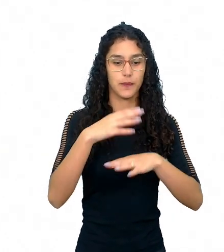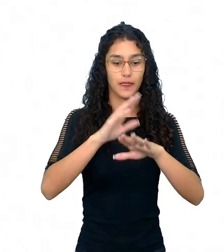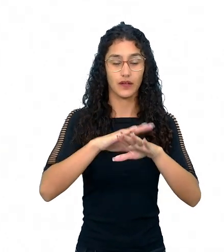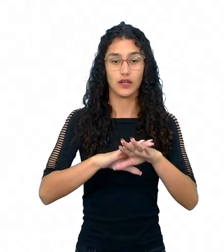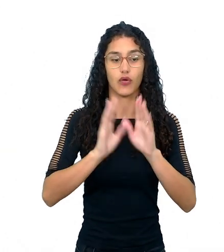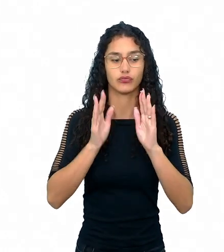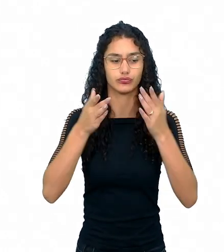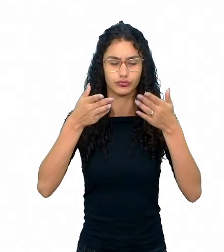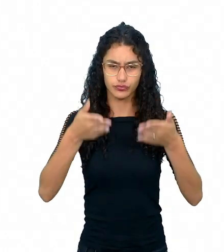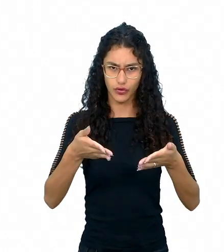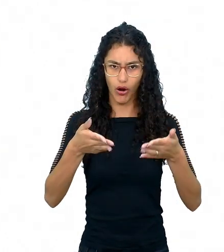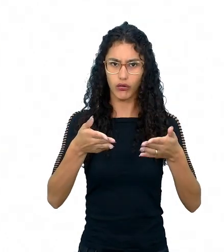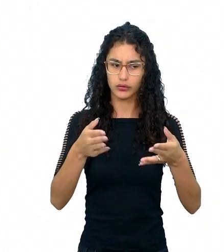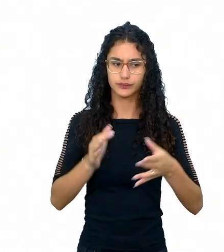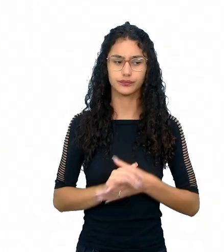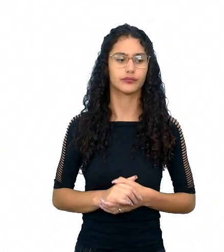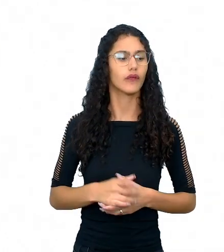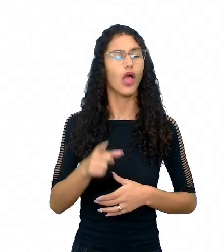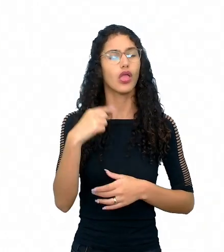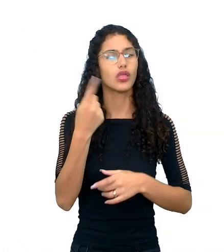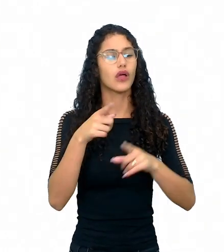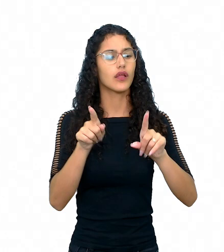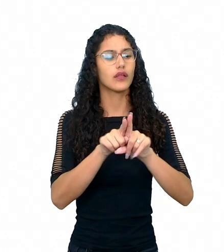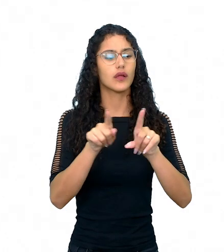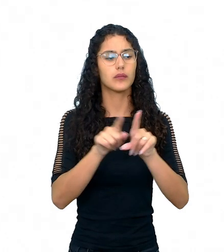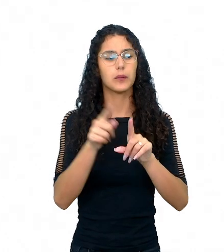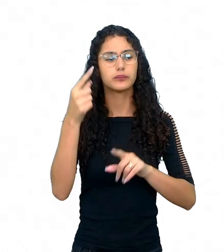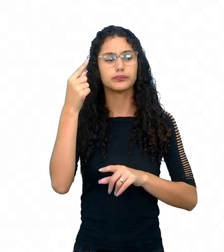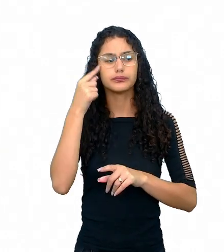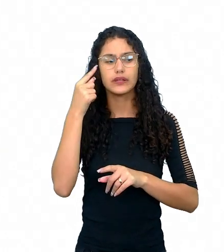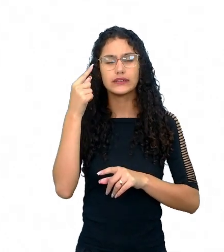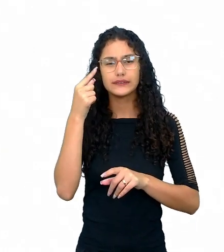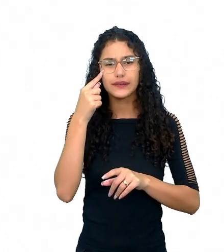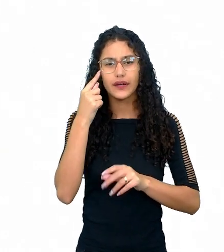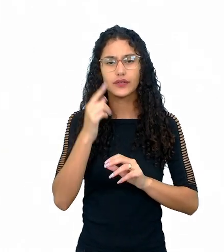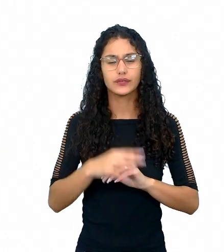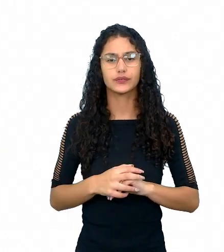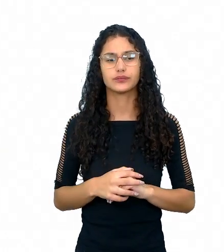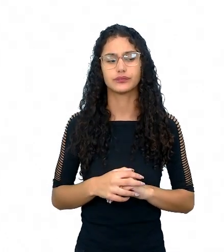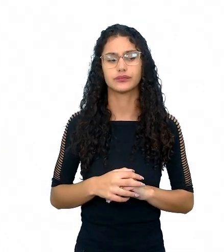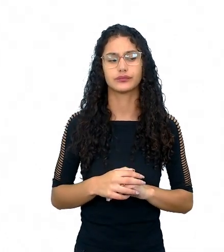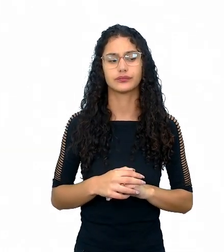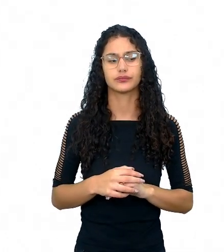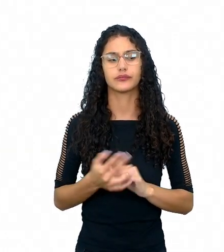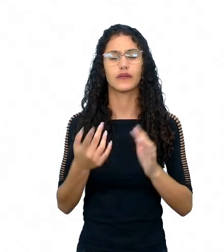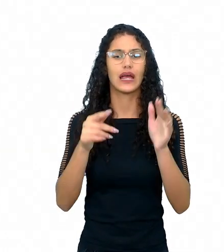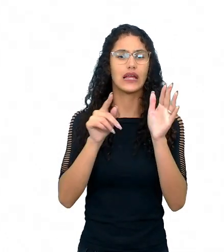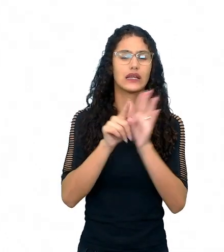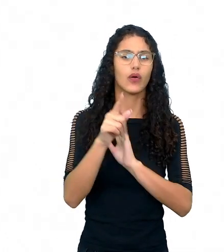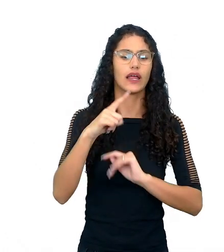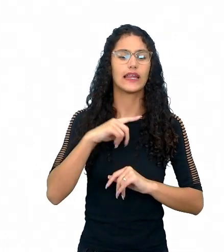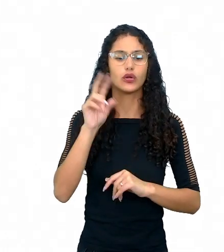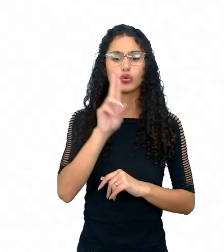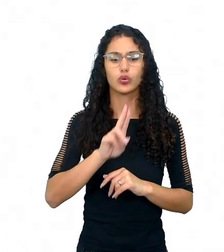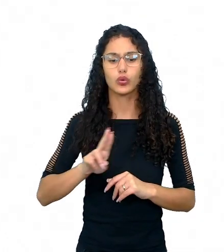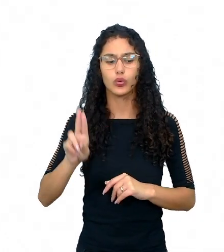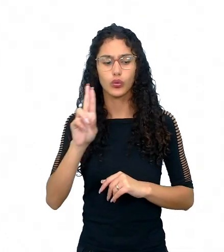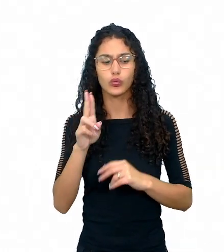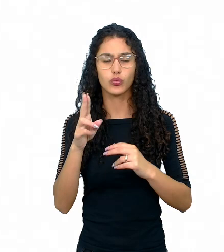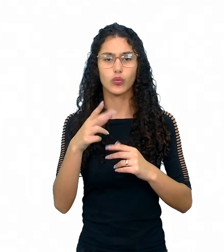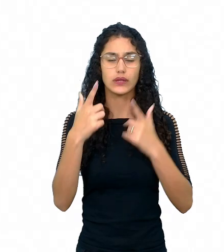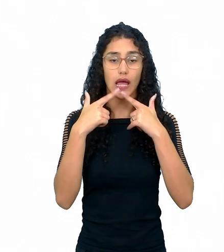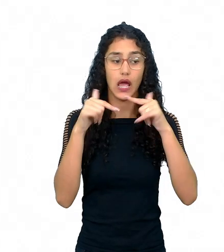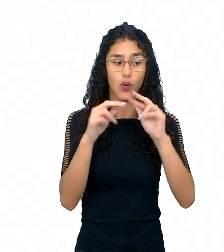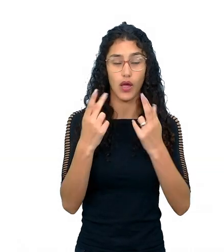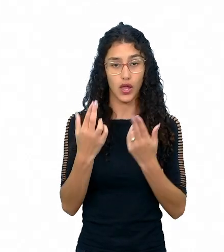produções específicas, né, nós estamos aqui pensando na questão do uso, né, da mesma